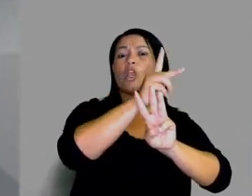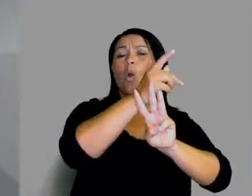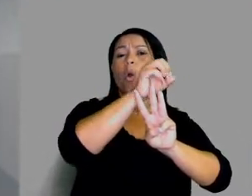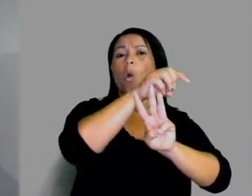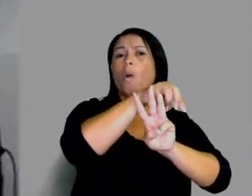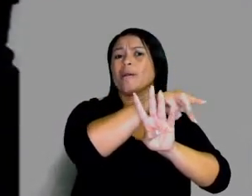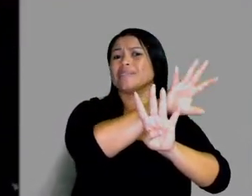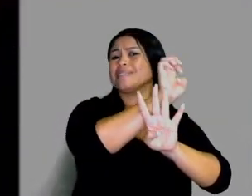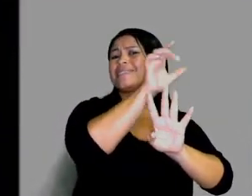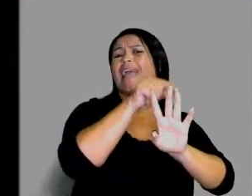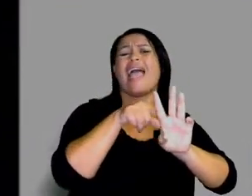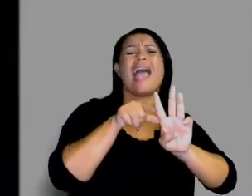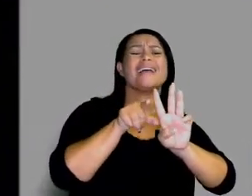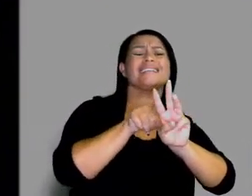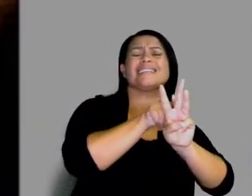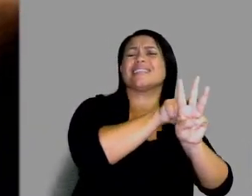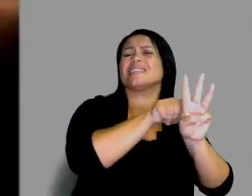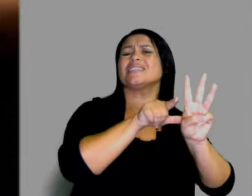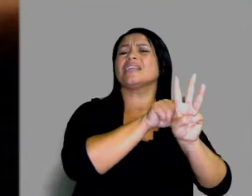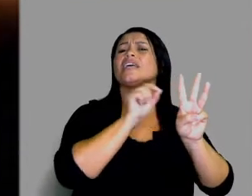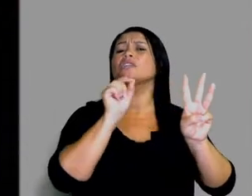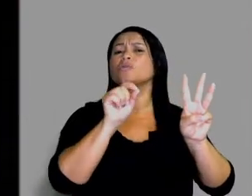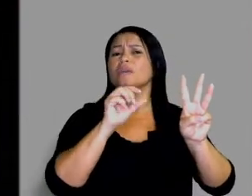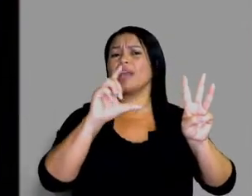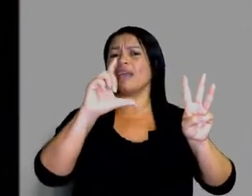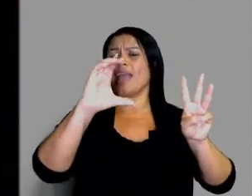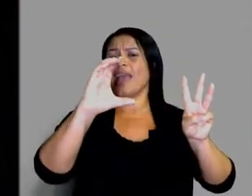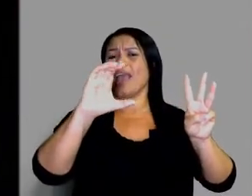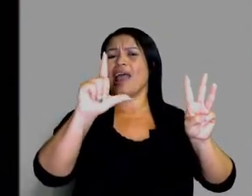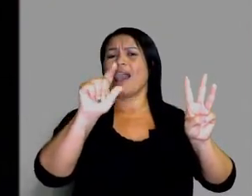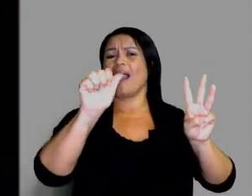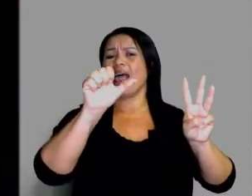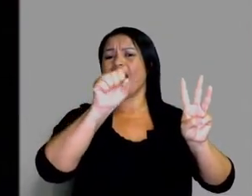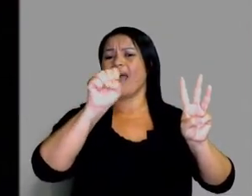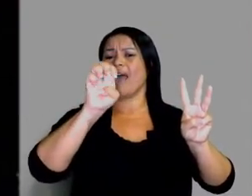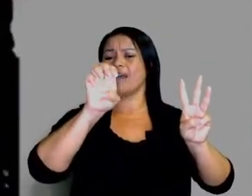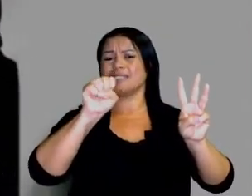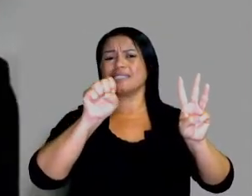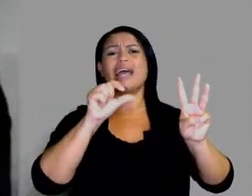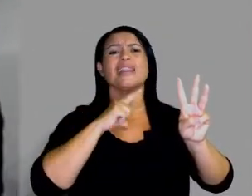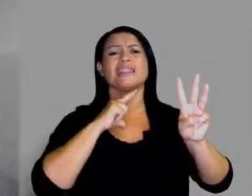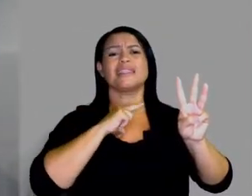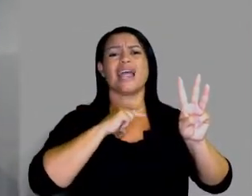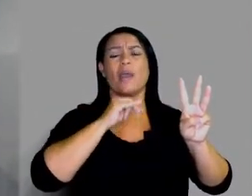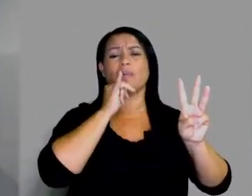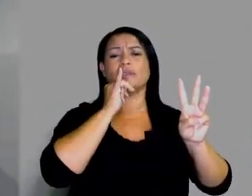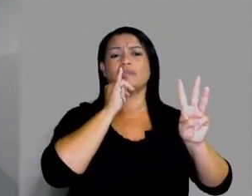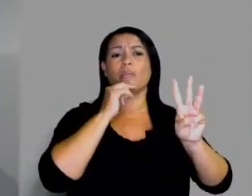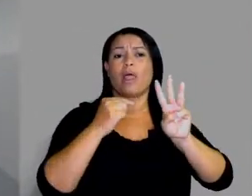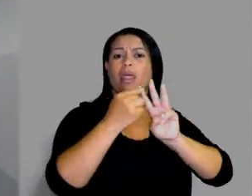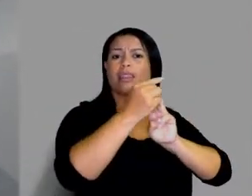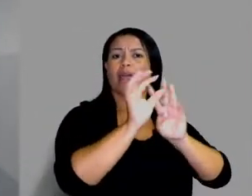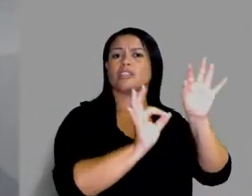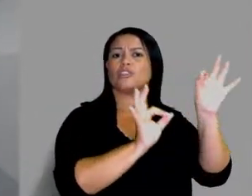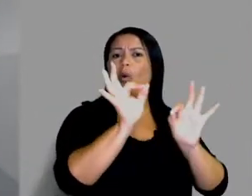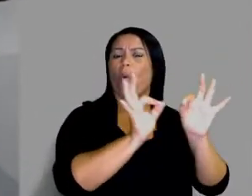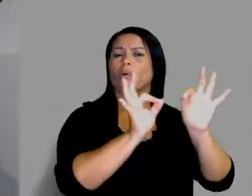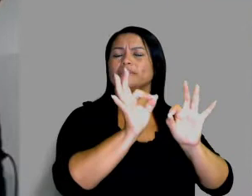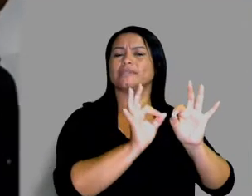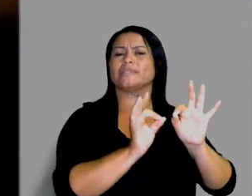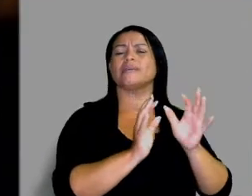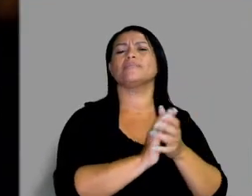milhões. Essas três classes, elas estão distribuídas dentro de três ordens,